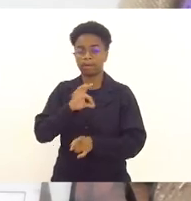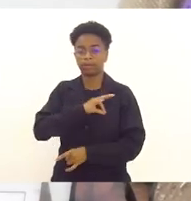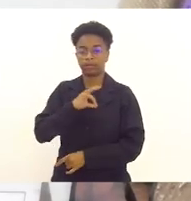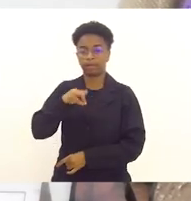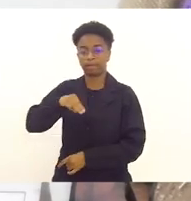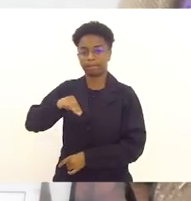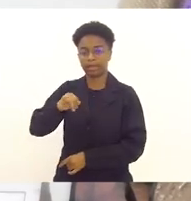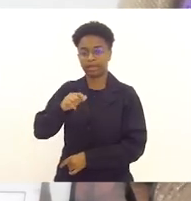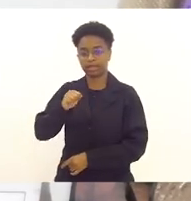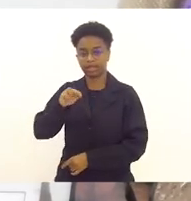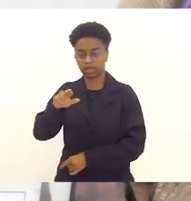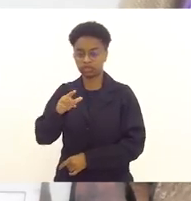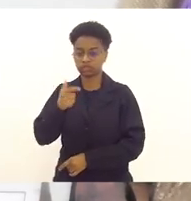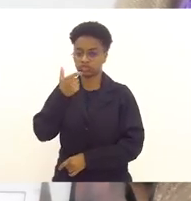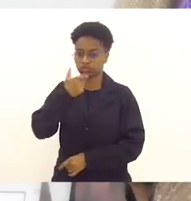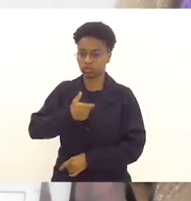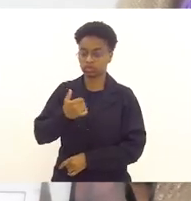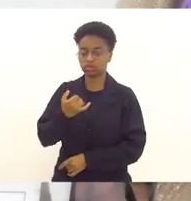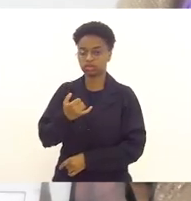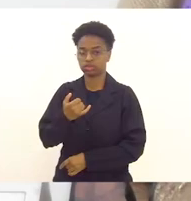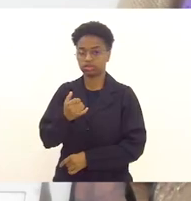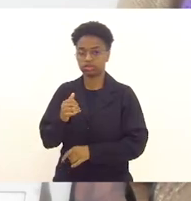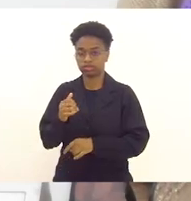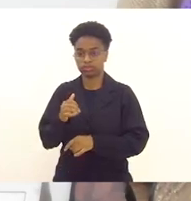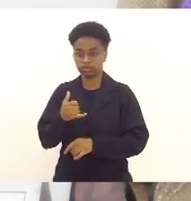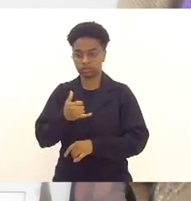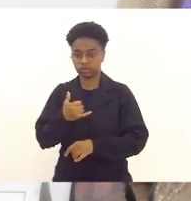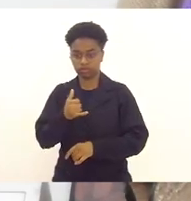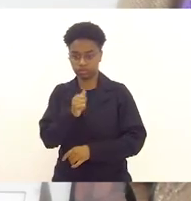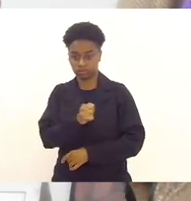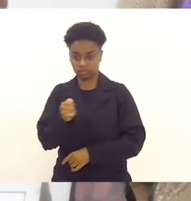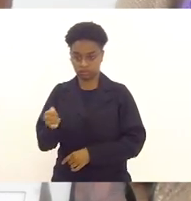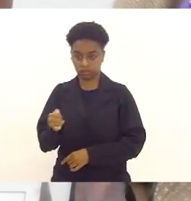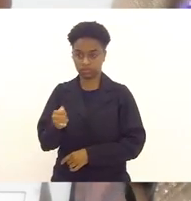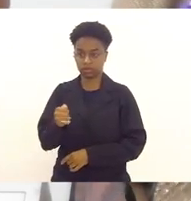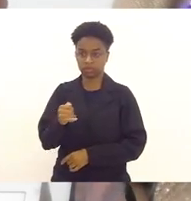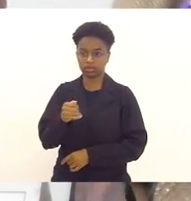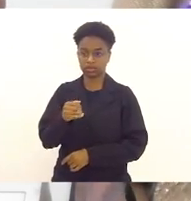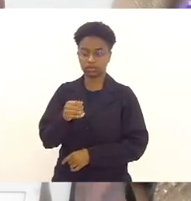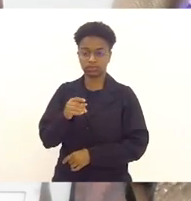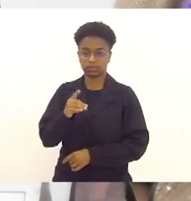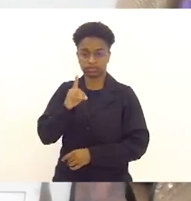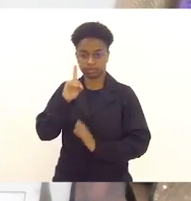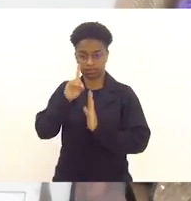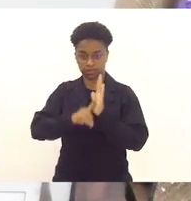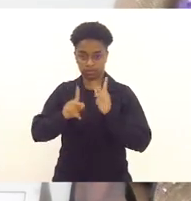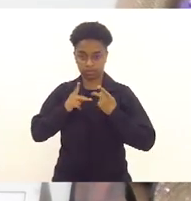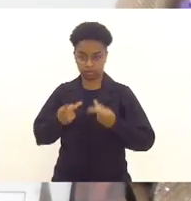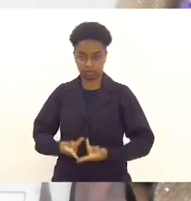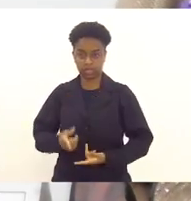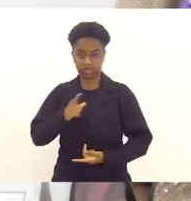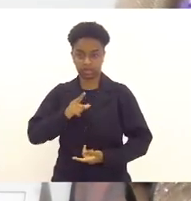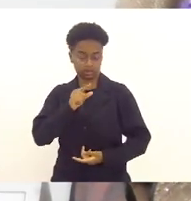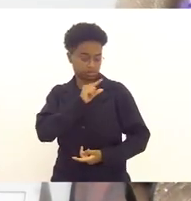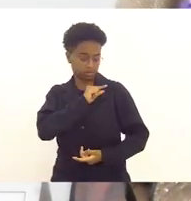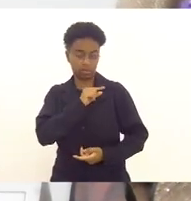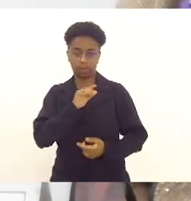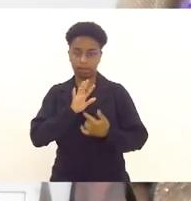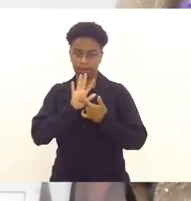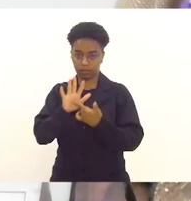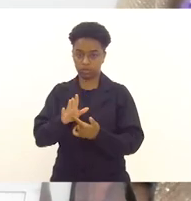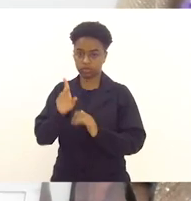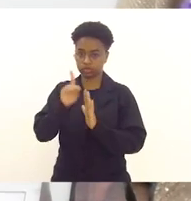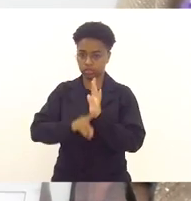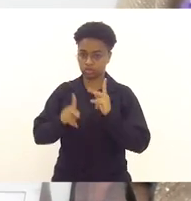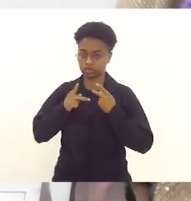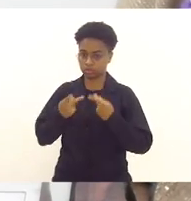de polícia de proximidade de direito seres humanos aqui tá aqui o meu meu brevê aqui ó da Cruz Vermelha de direitos humanos não é que eu tenho